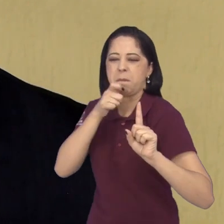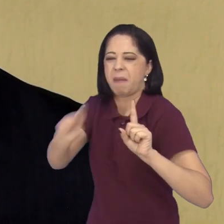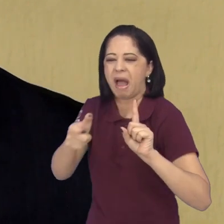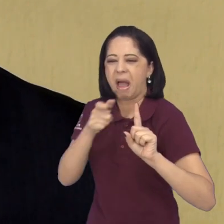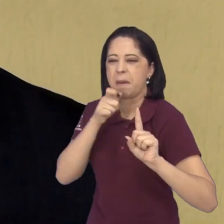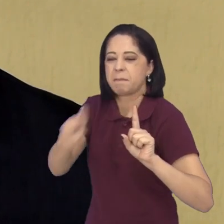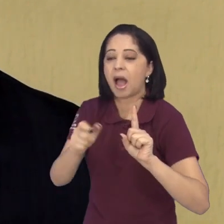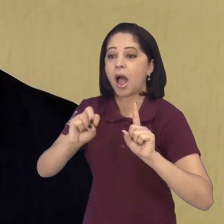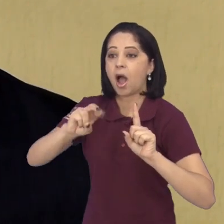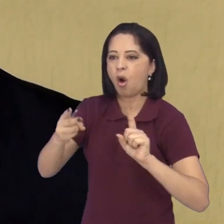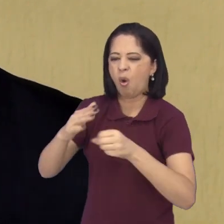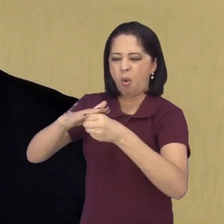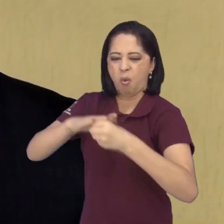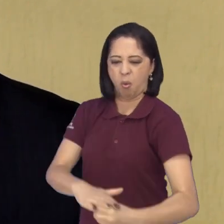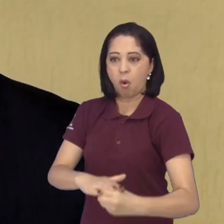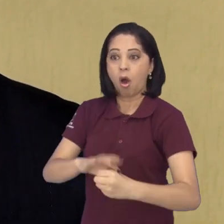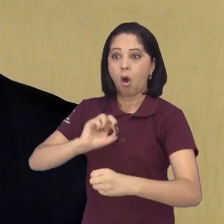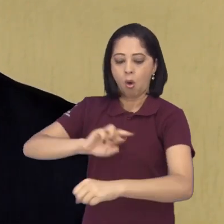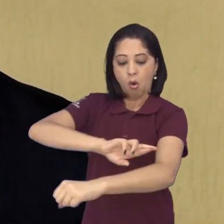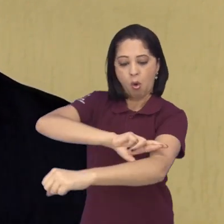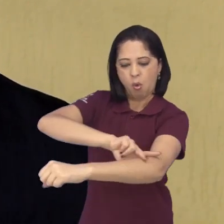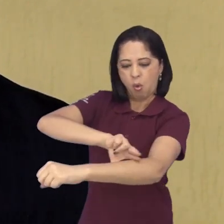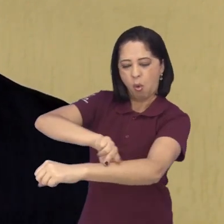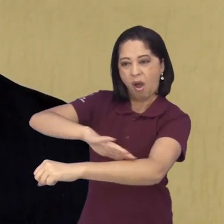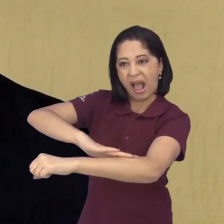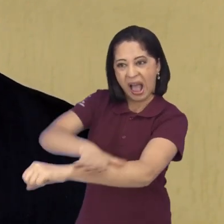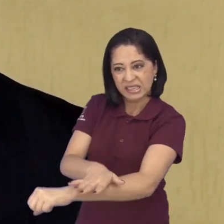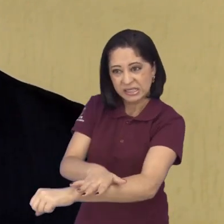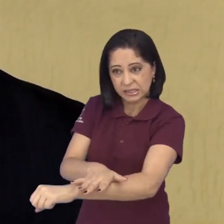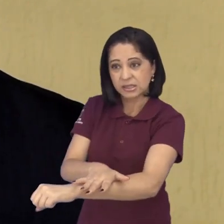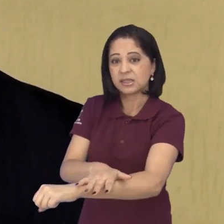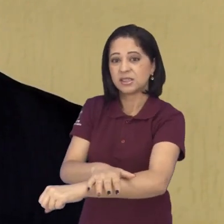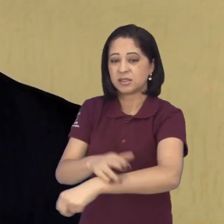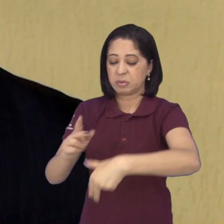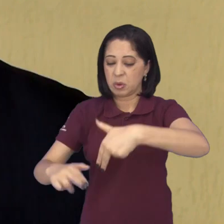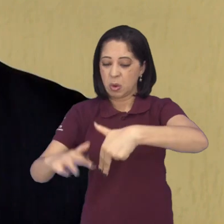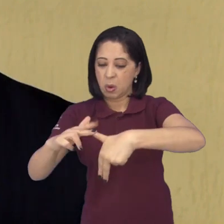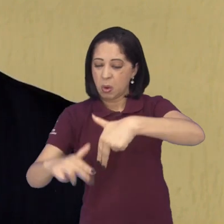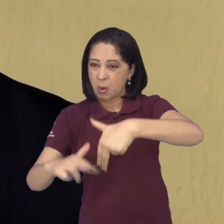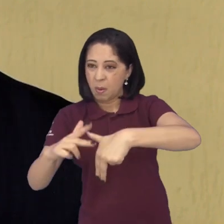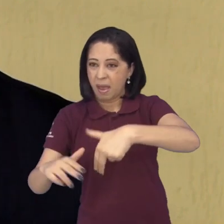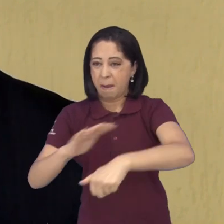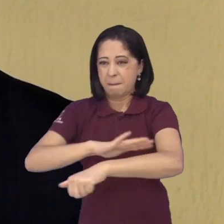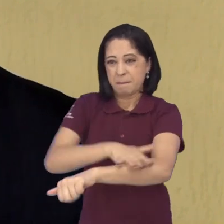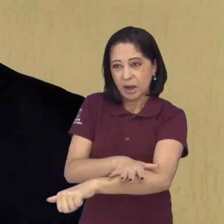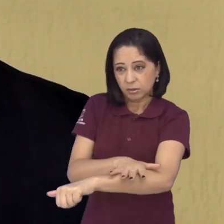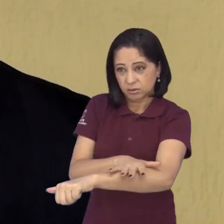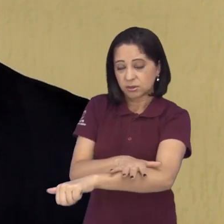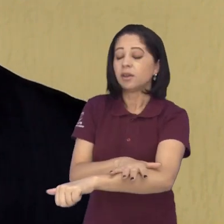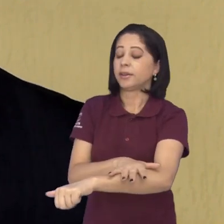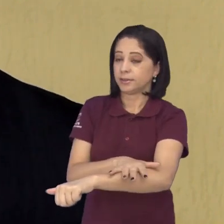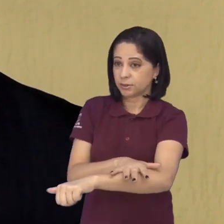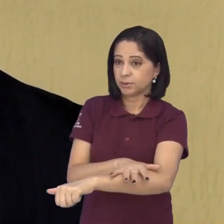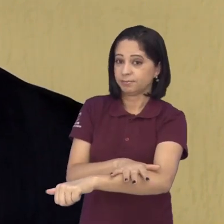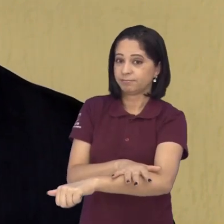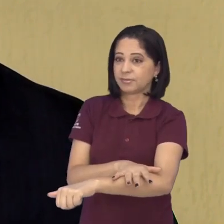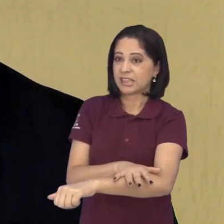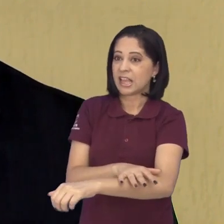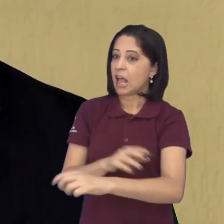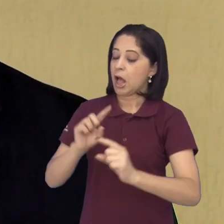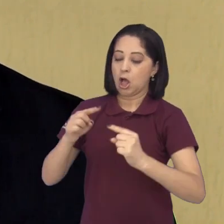se utiliza de discriminação, racismo ou de violência baseada em gênero, isso é uma infração ética. Se o